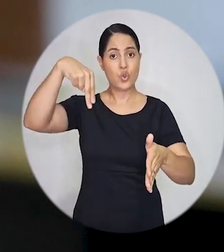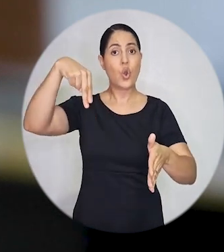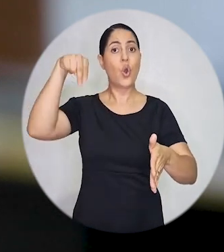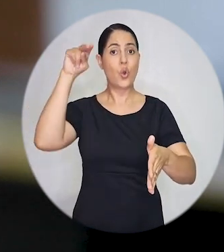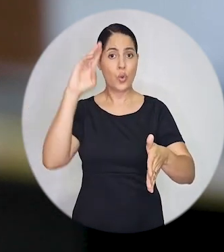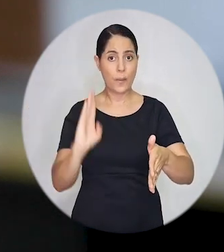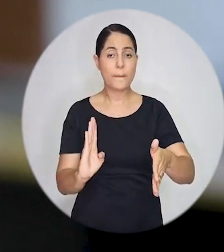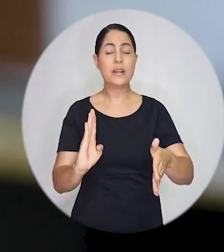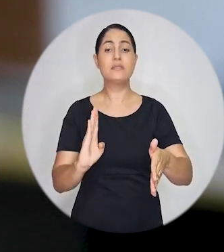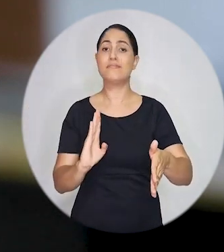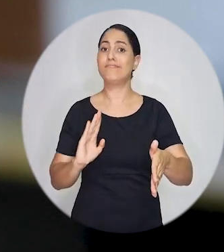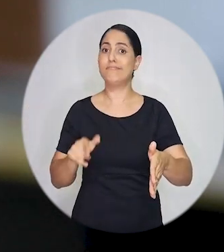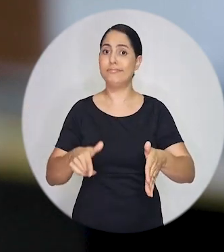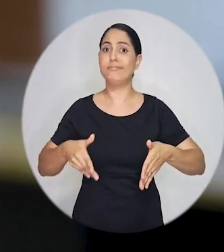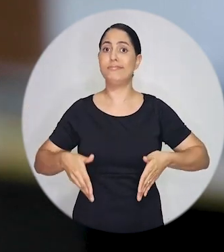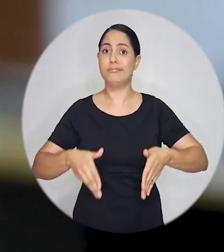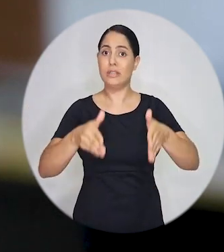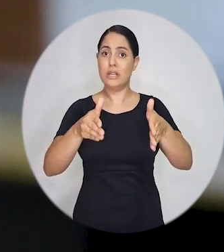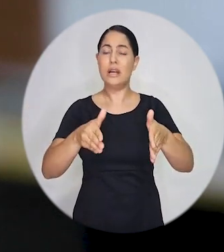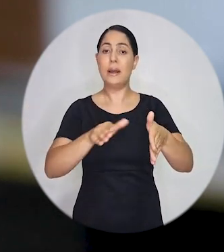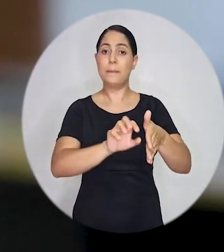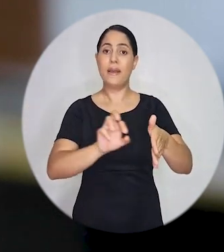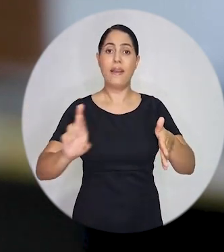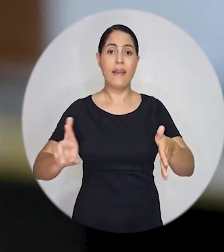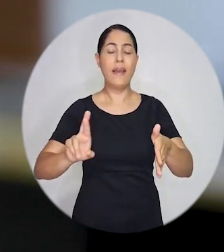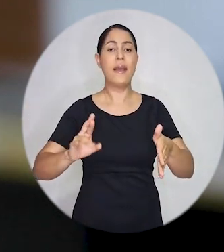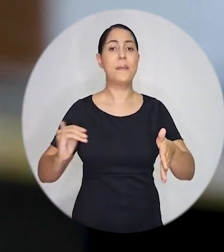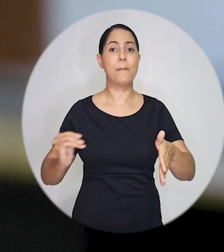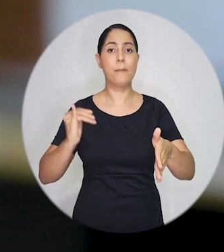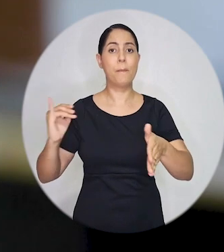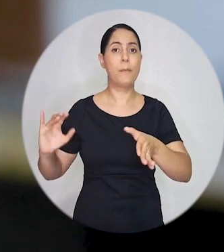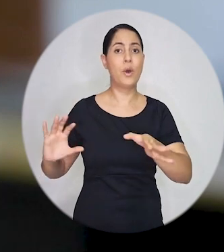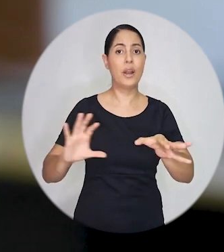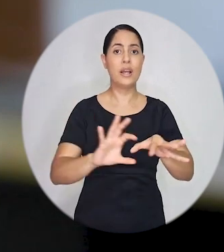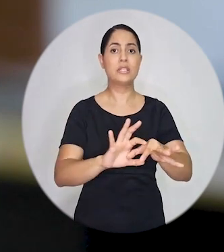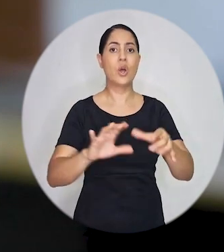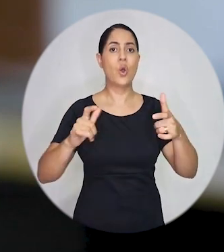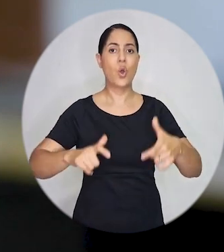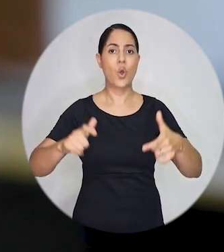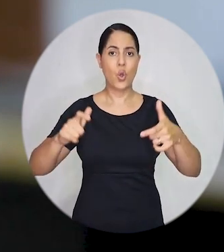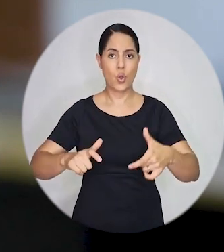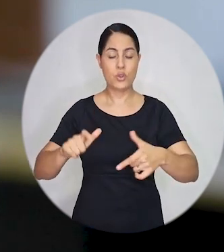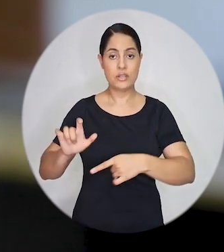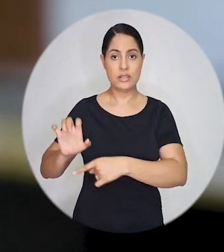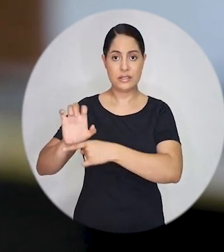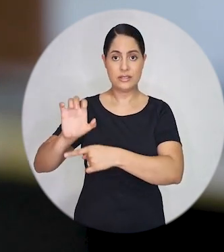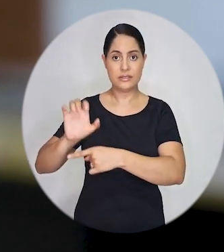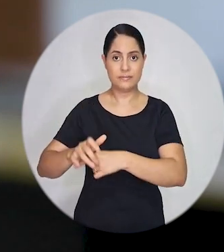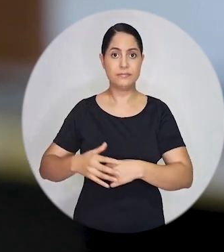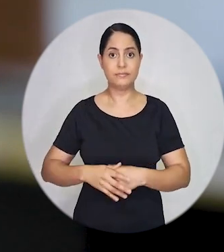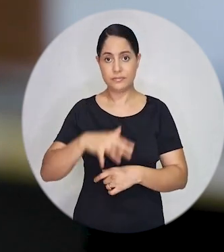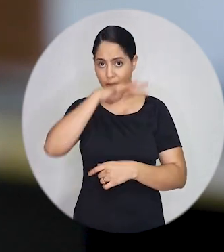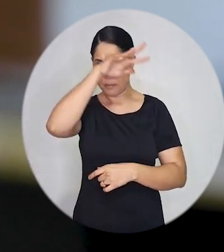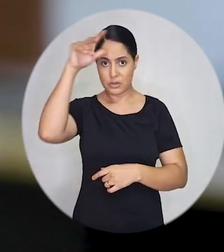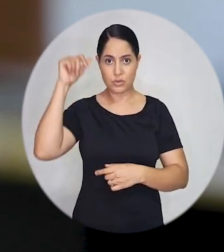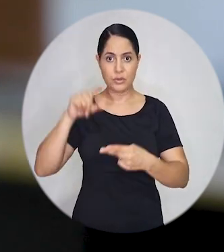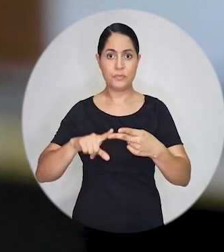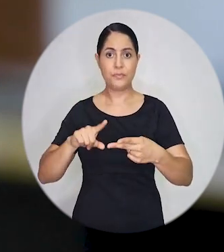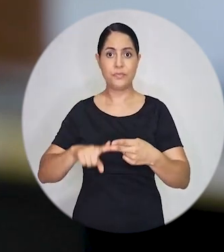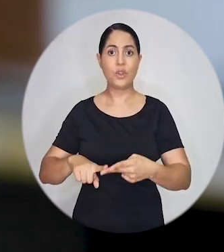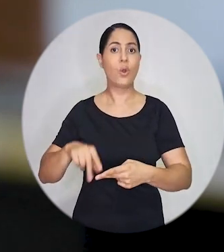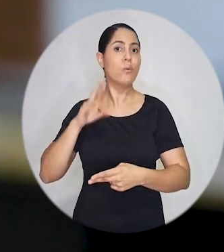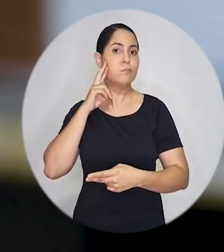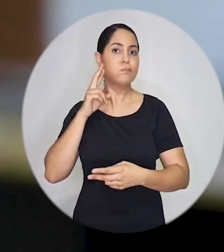do país. A rodovia é o principal ponto de comunicação entre estados como Amazonas, Rondônia e Roraima, mas as